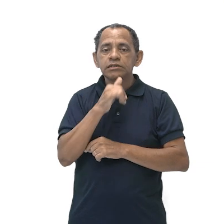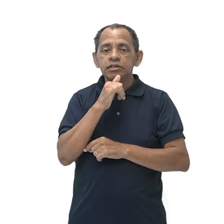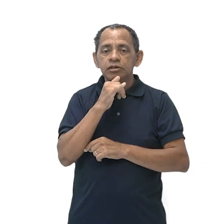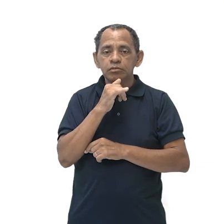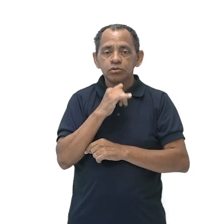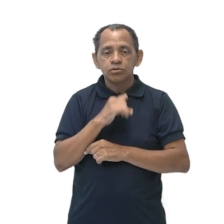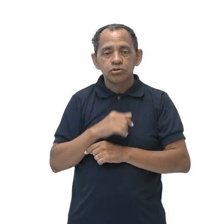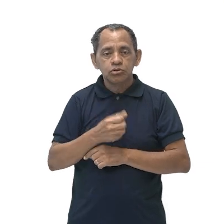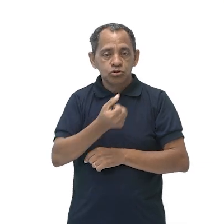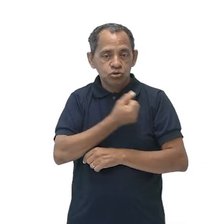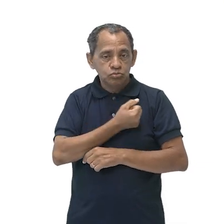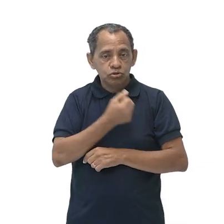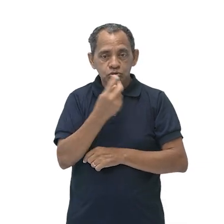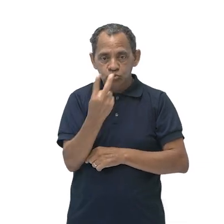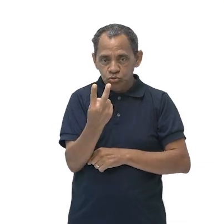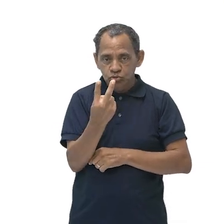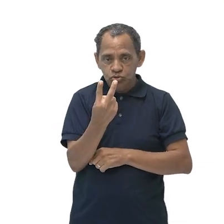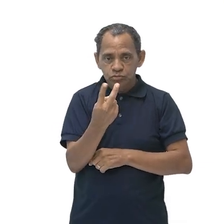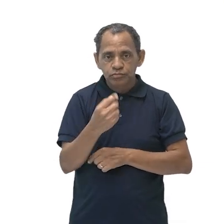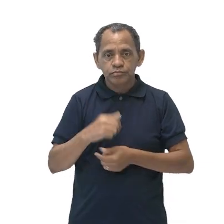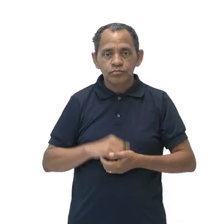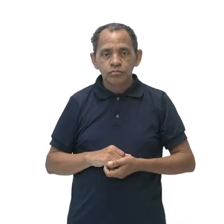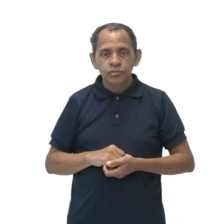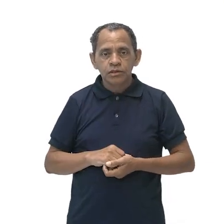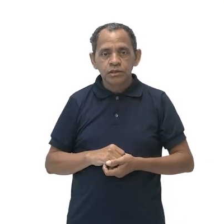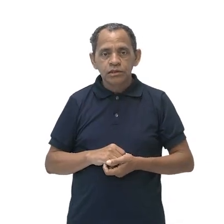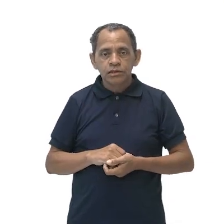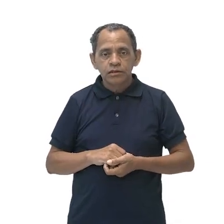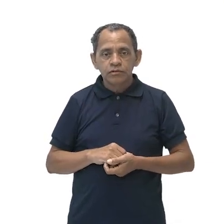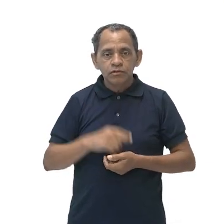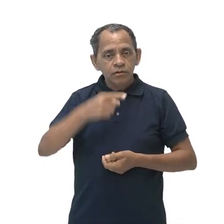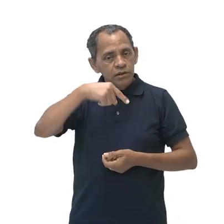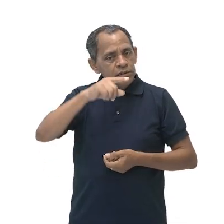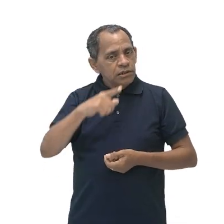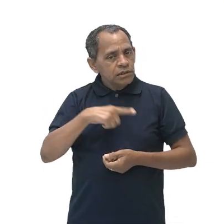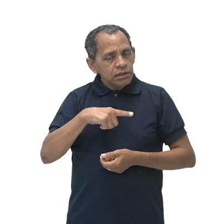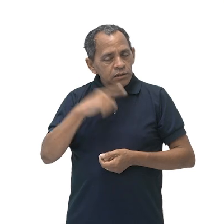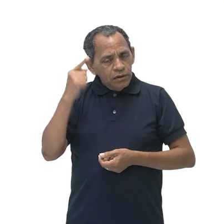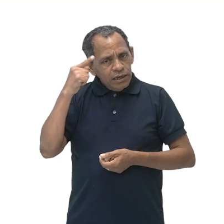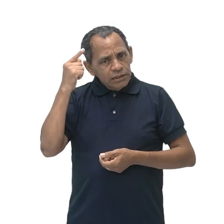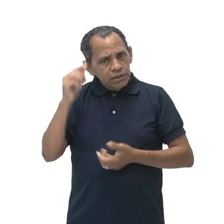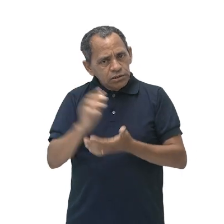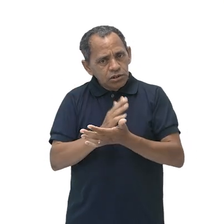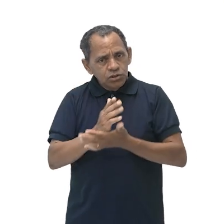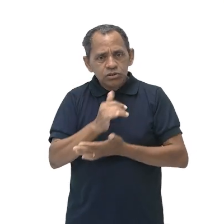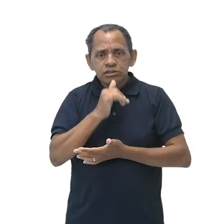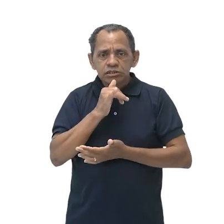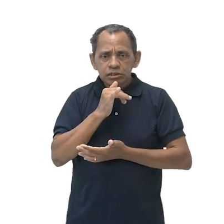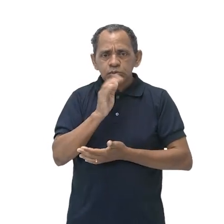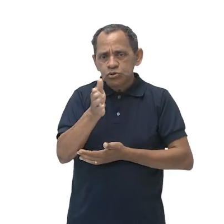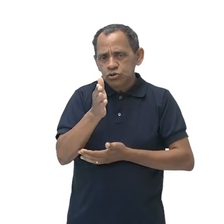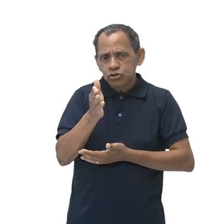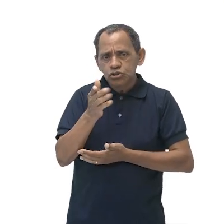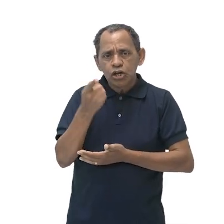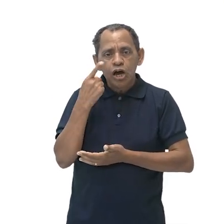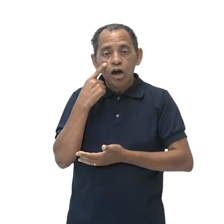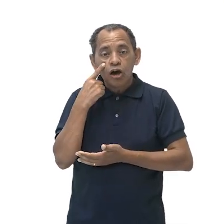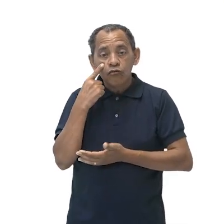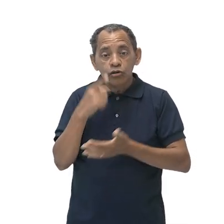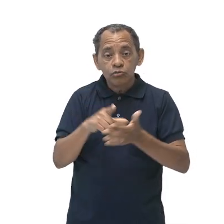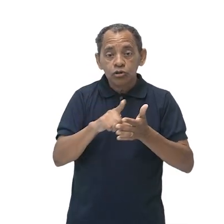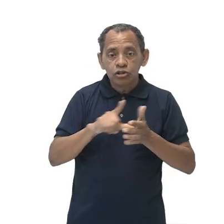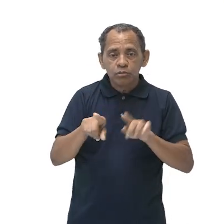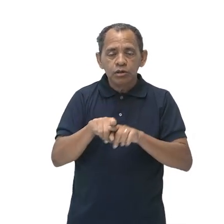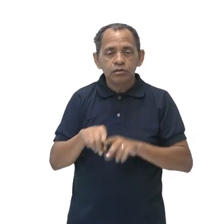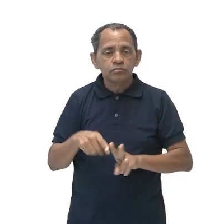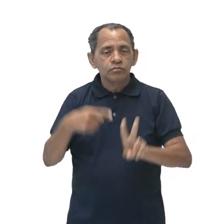para a gente seguir a ideia de alguns exemplos que a gente viu anterior. Por exemplo, a raiz